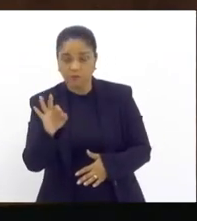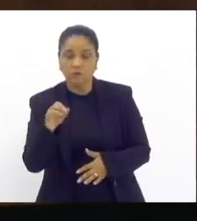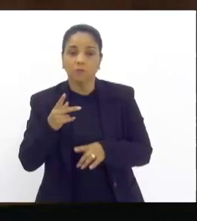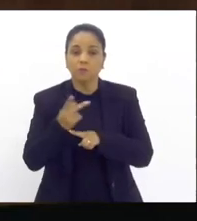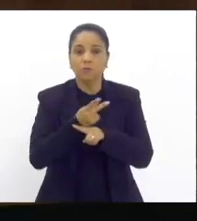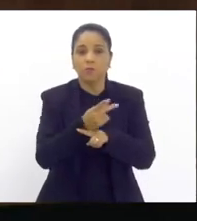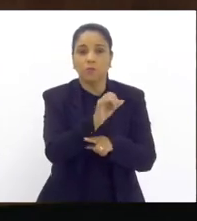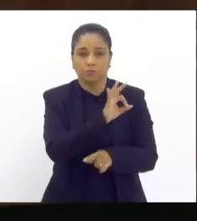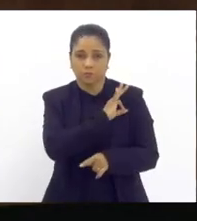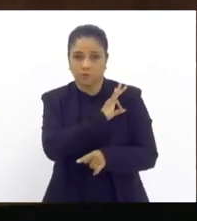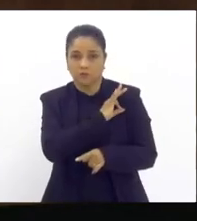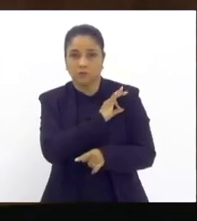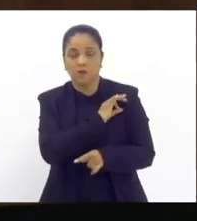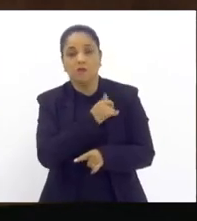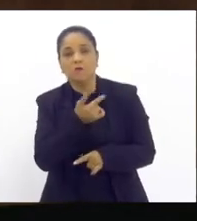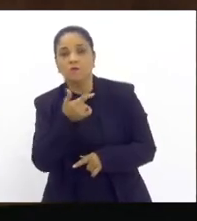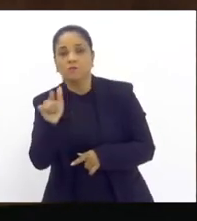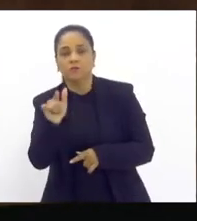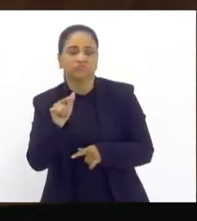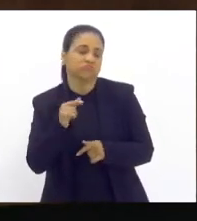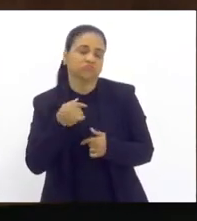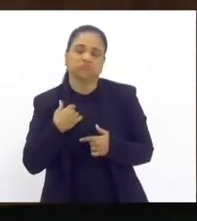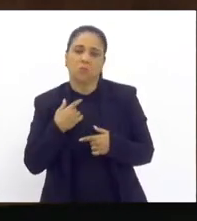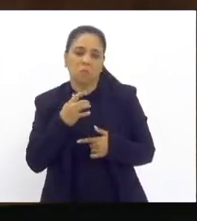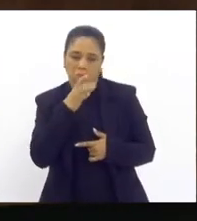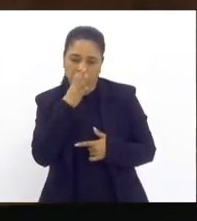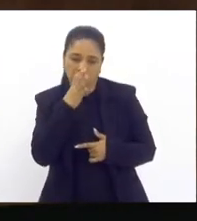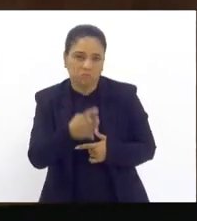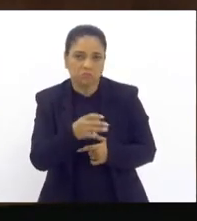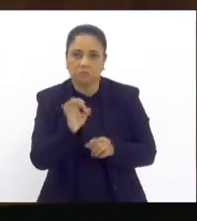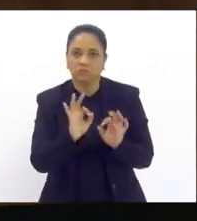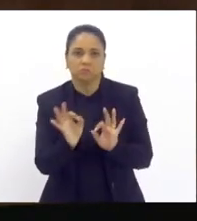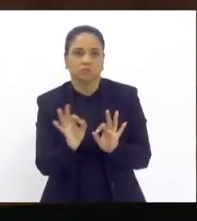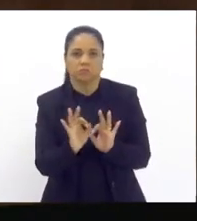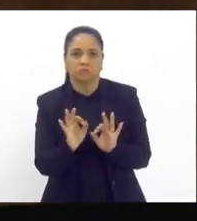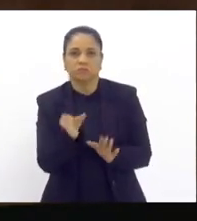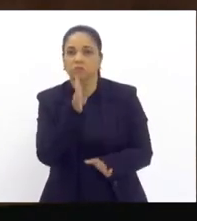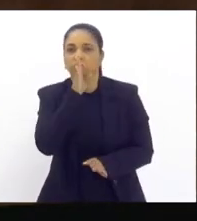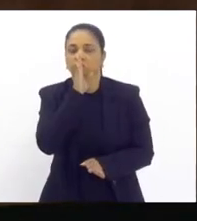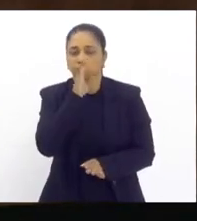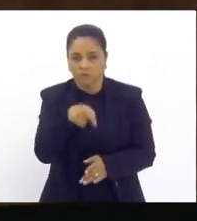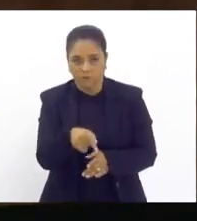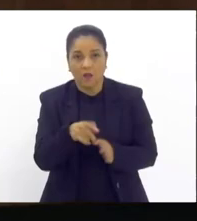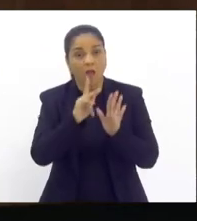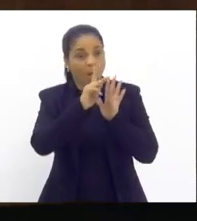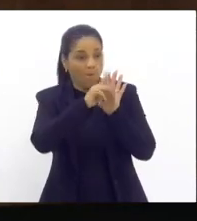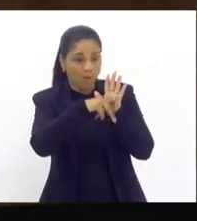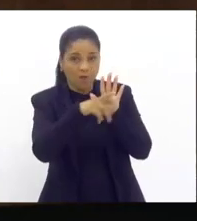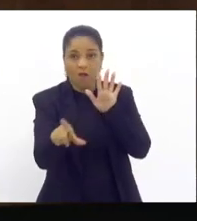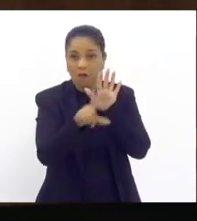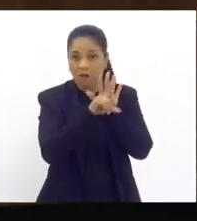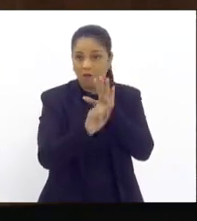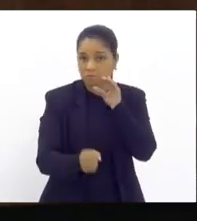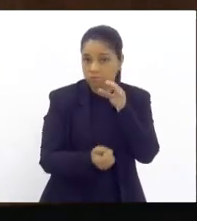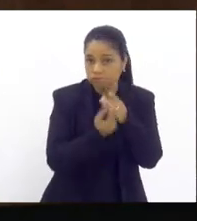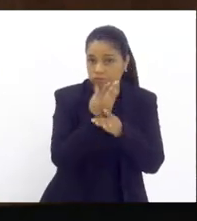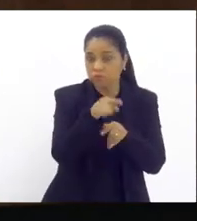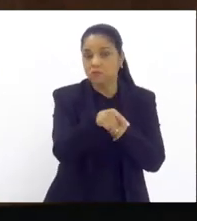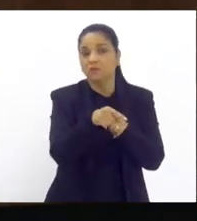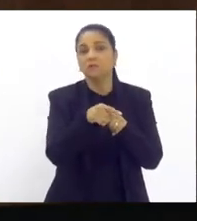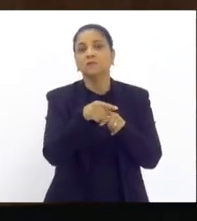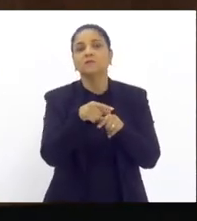não teve coragem de denunciar. Ou seja, esse é um projeto de lei que também traz